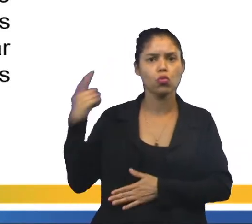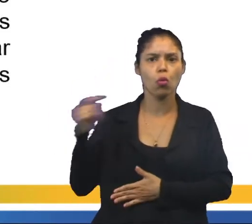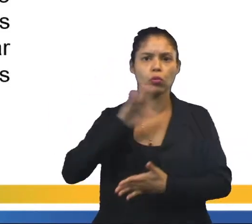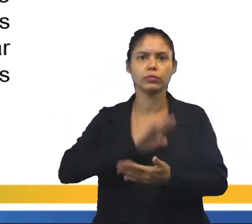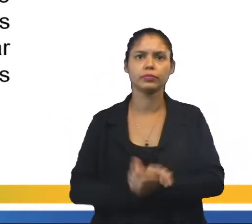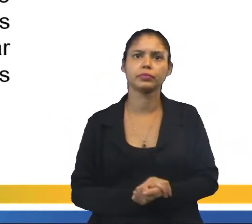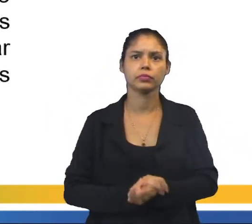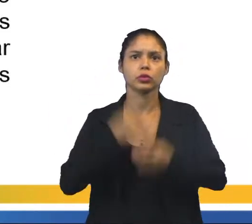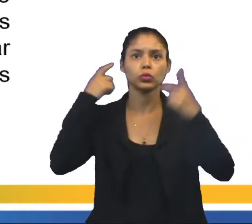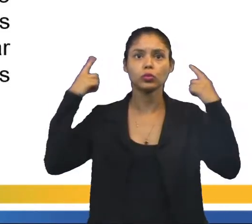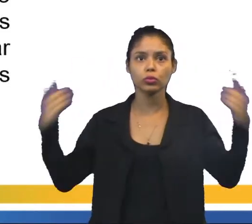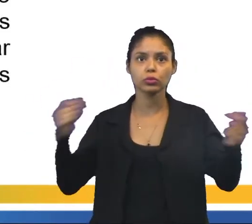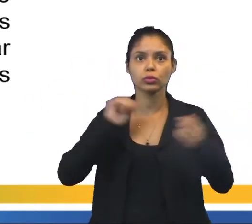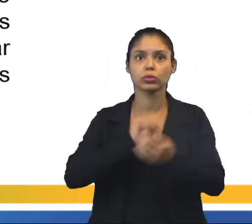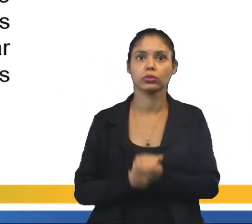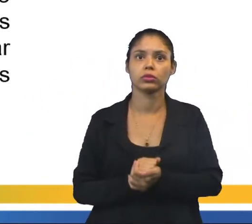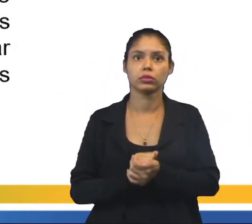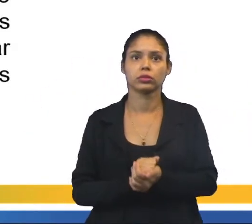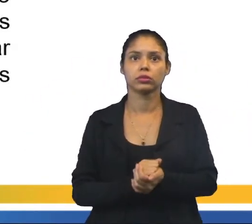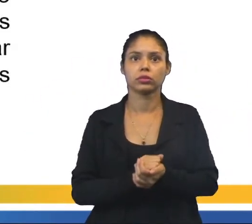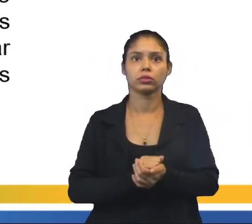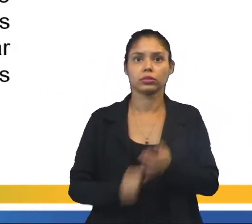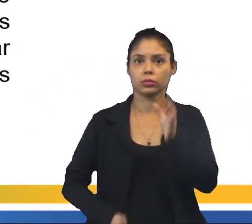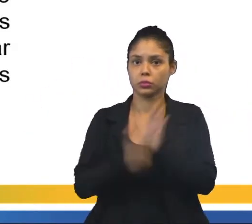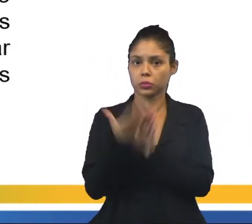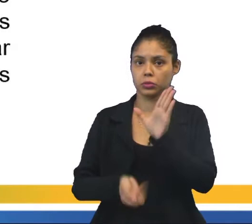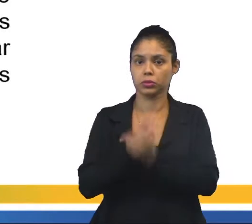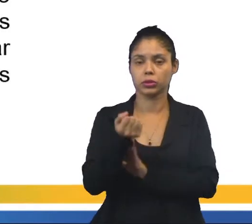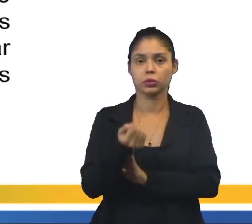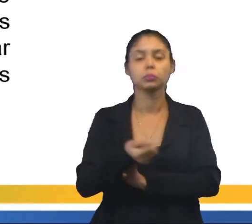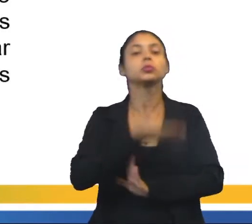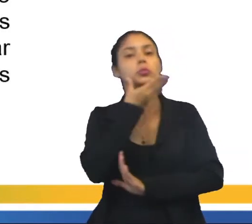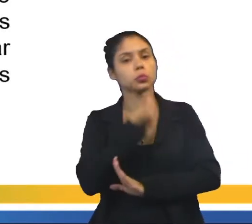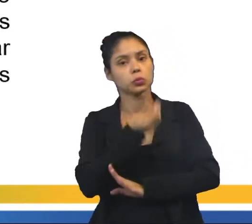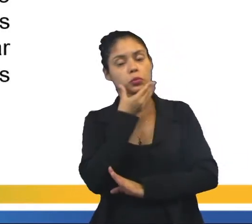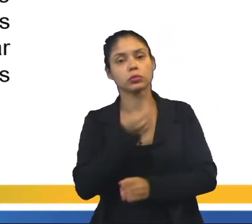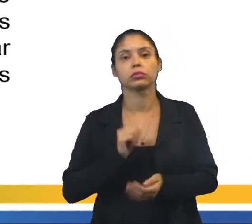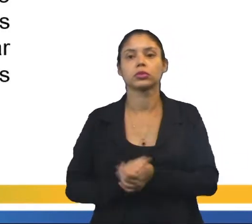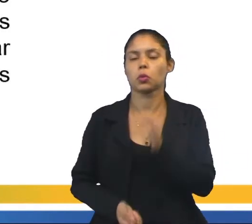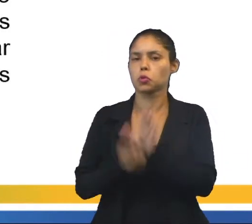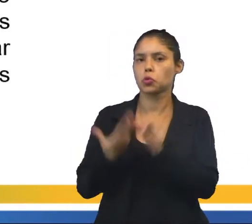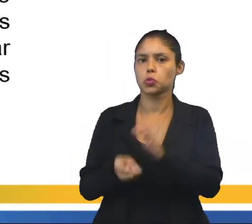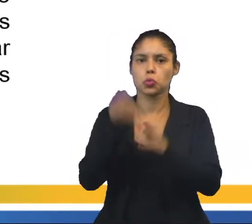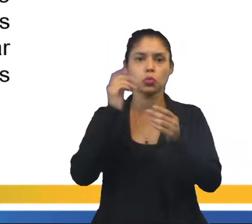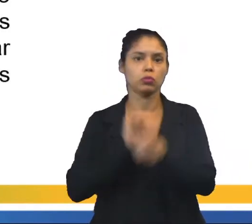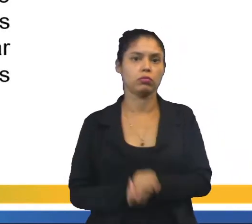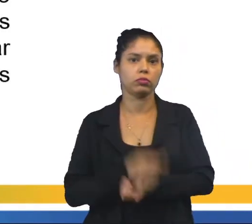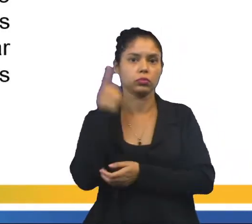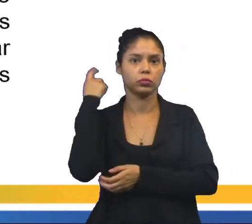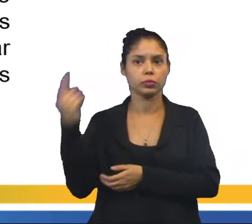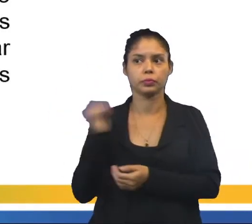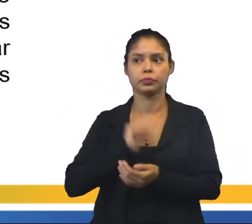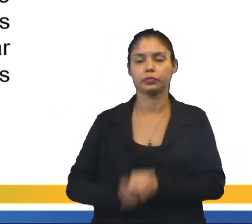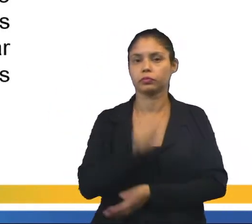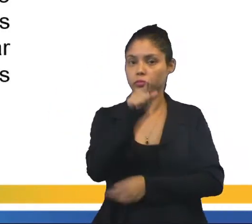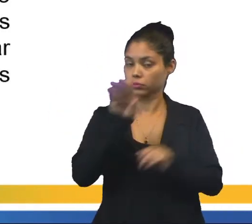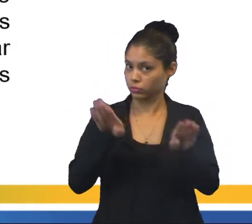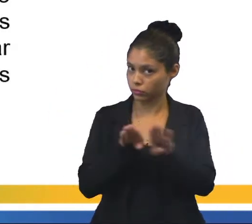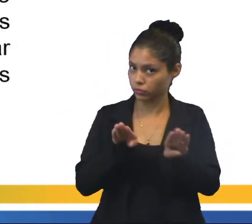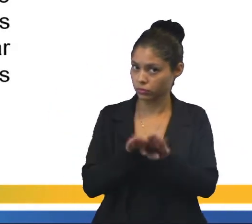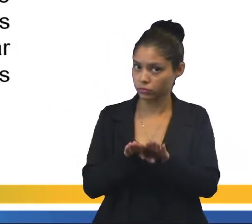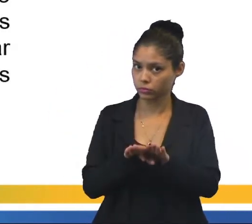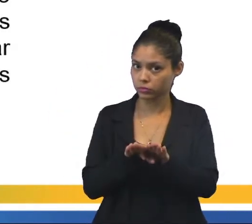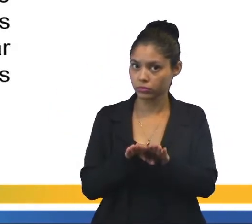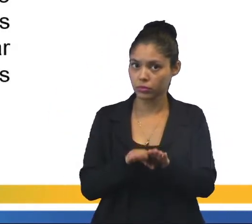então esse é um som que produzido pelo homem, o homem que estimulou a produção desse som, né? Então, quando você também toca